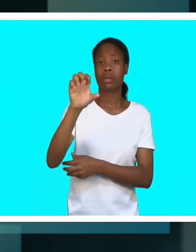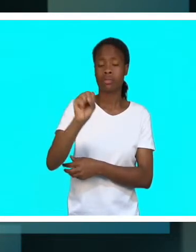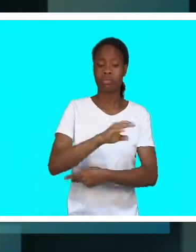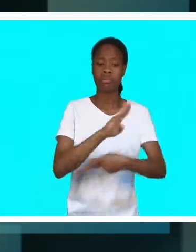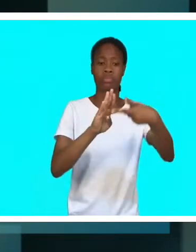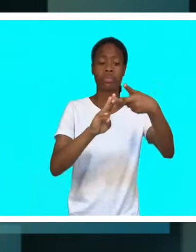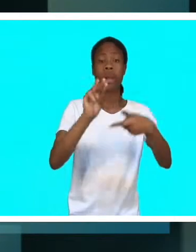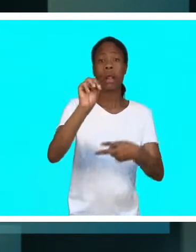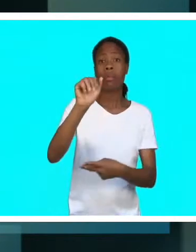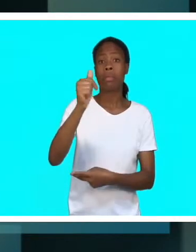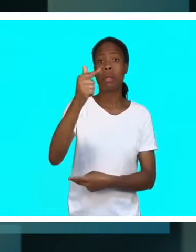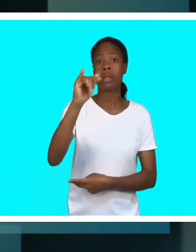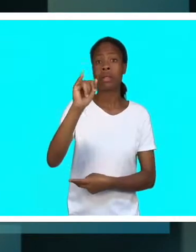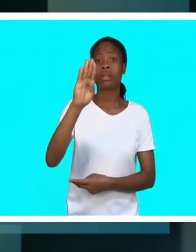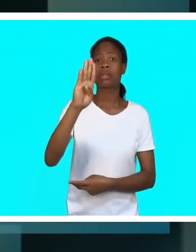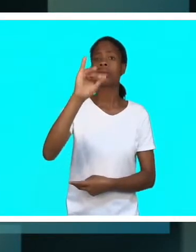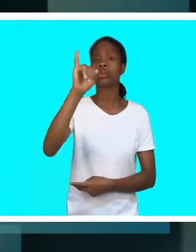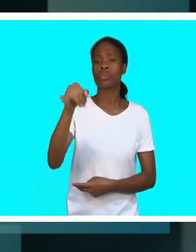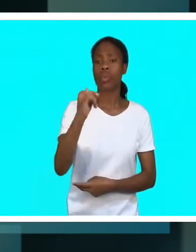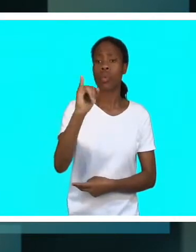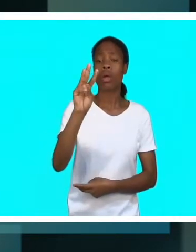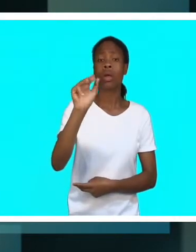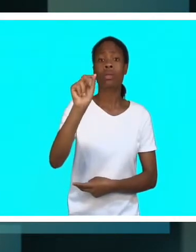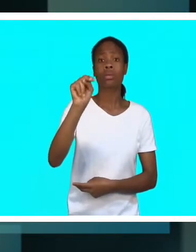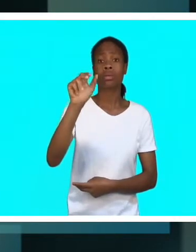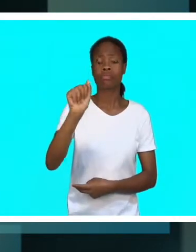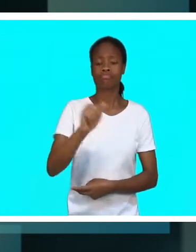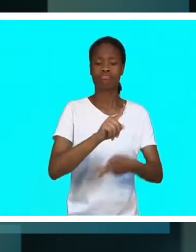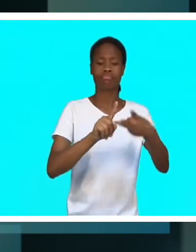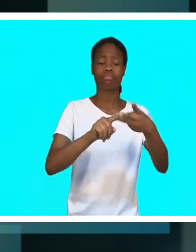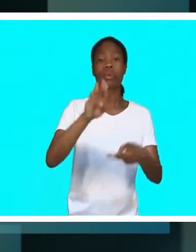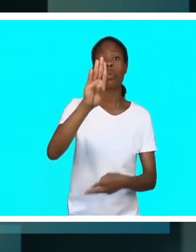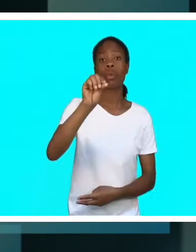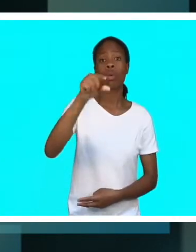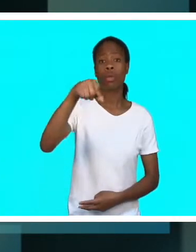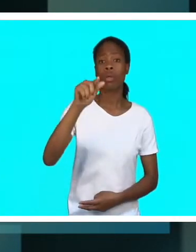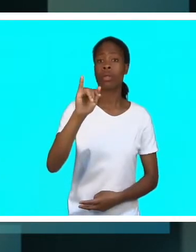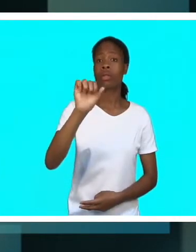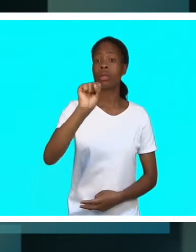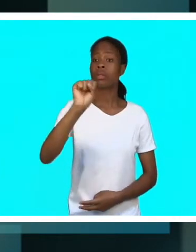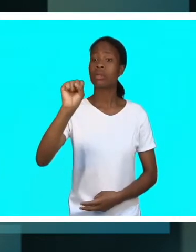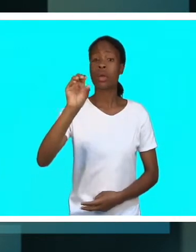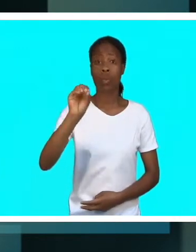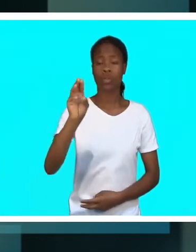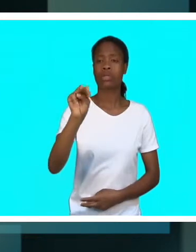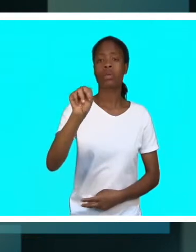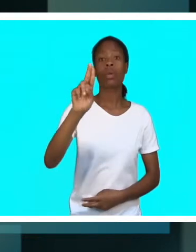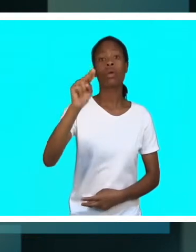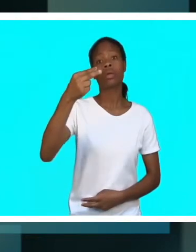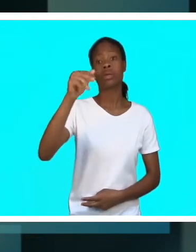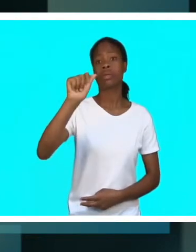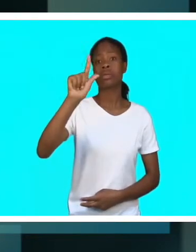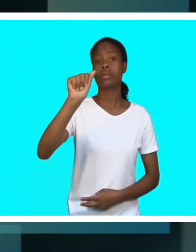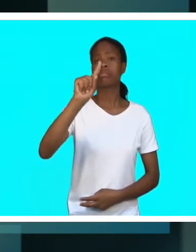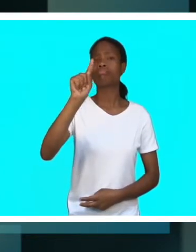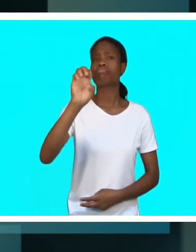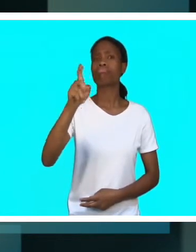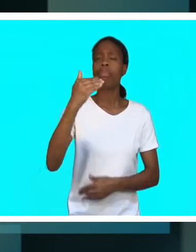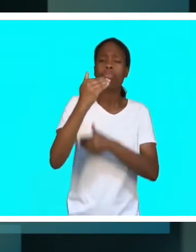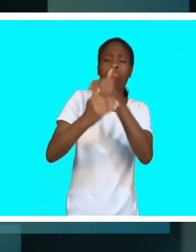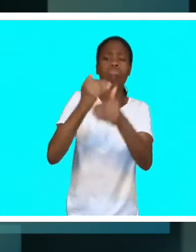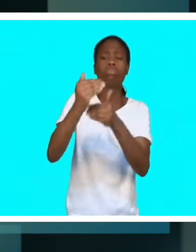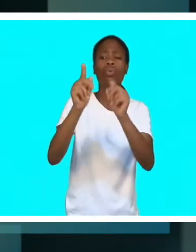populacional do município da Amatola. Com o aparecimento de habitações nos bairros de extensão, Matrimel e